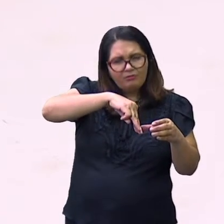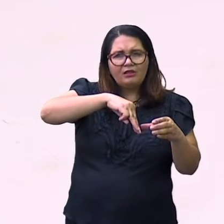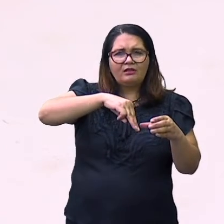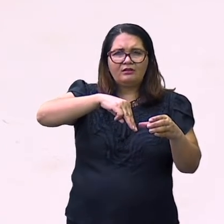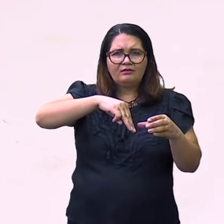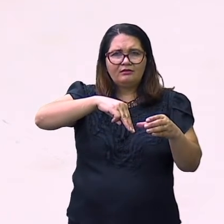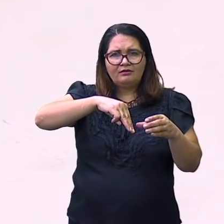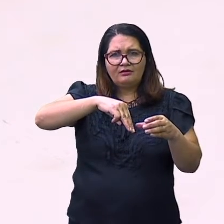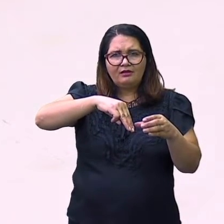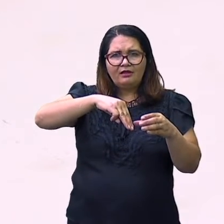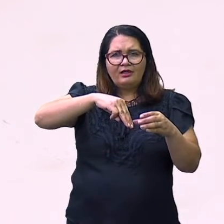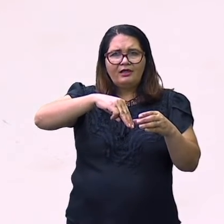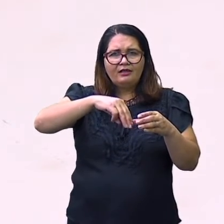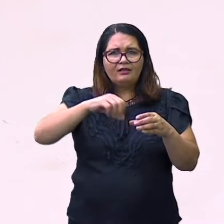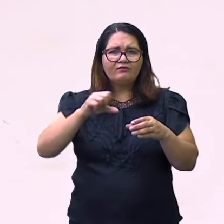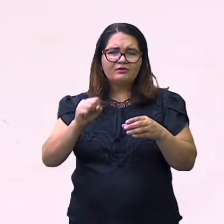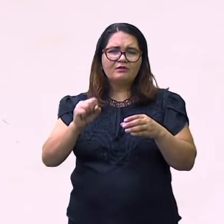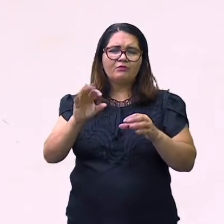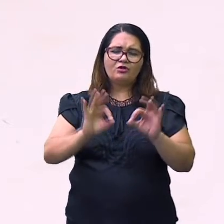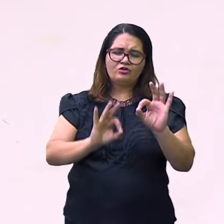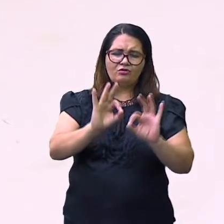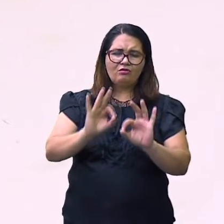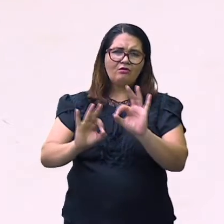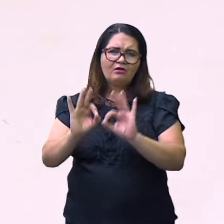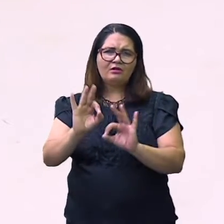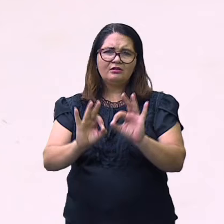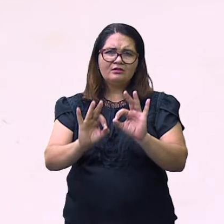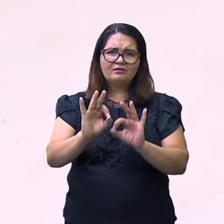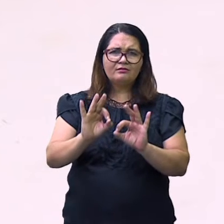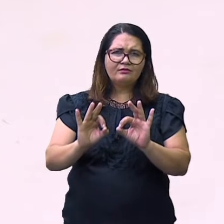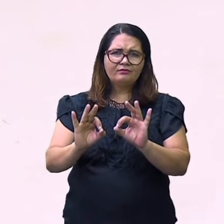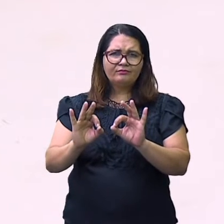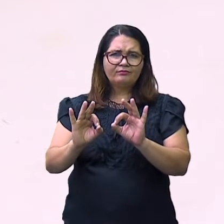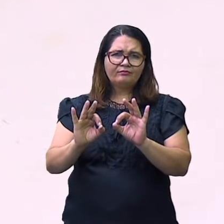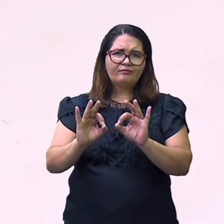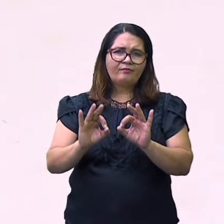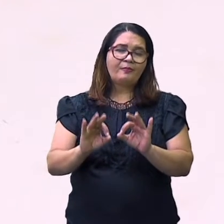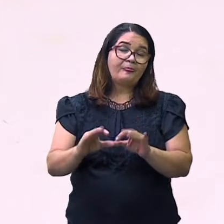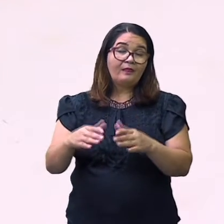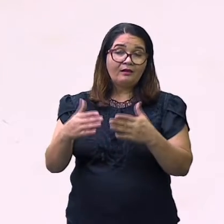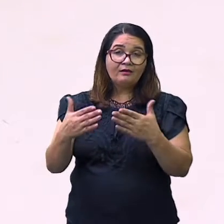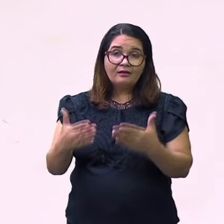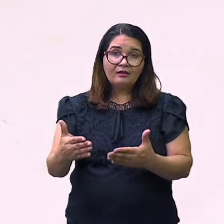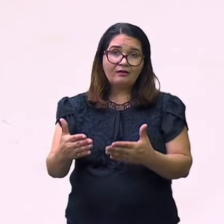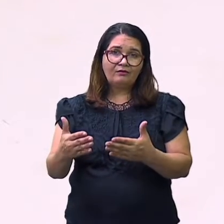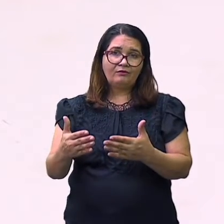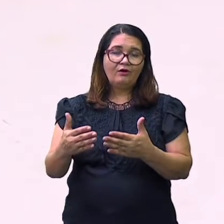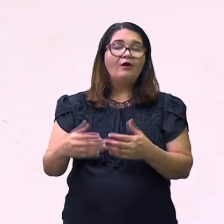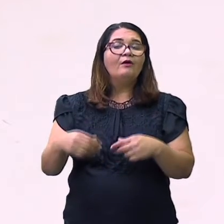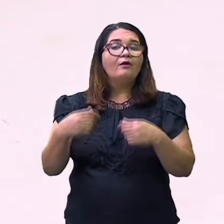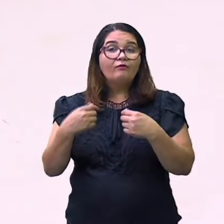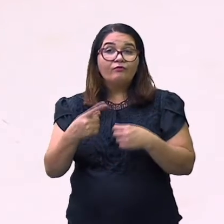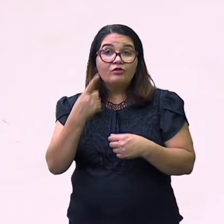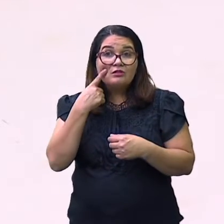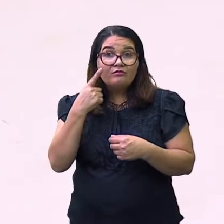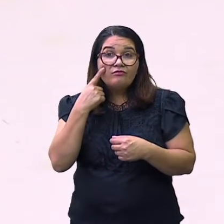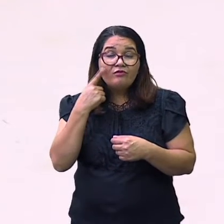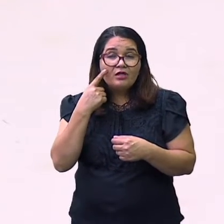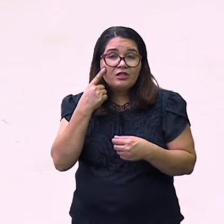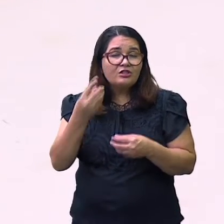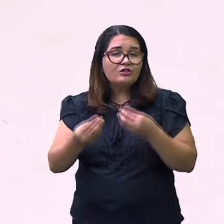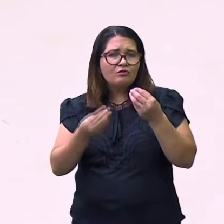colocado? Aí você vai colocando e vai vendo o que que você tem, o que que você precisa aumentar ou se precisa